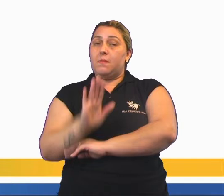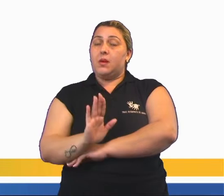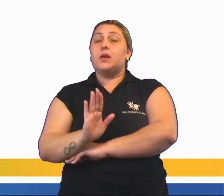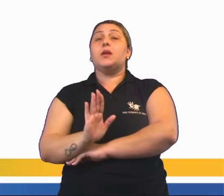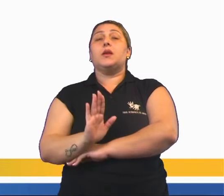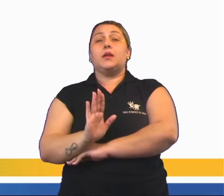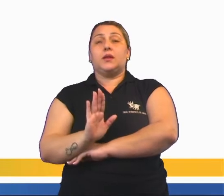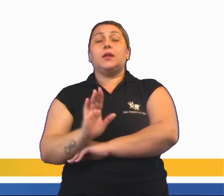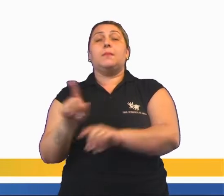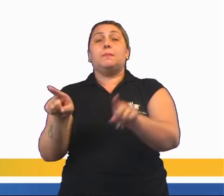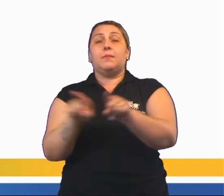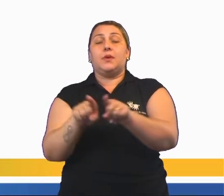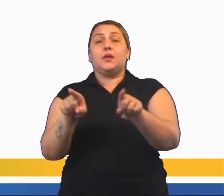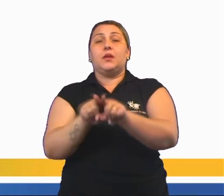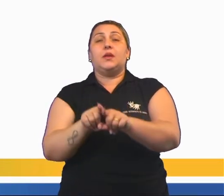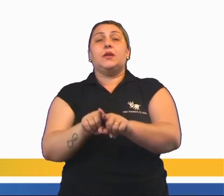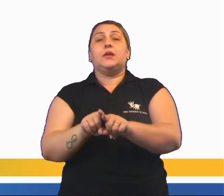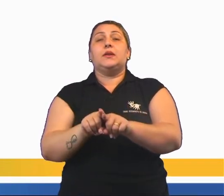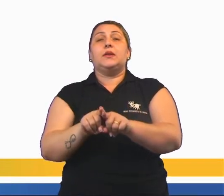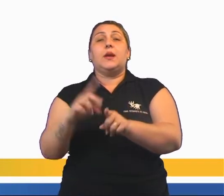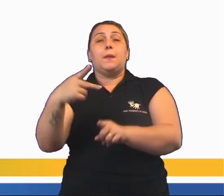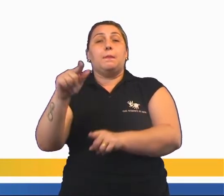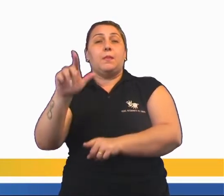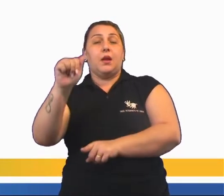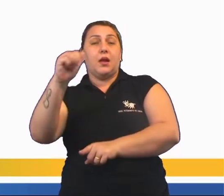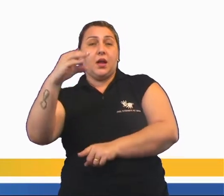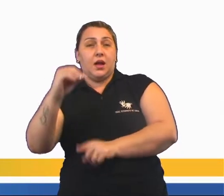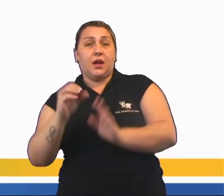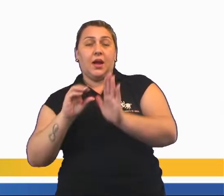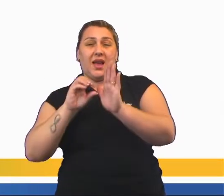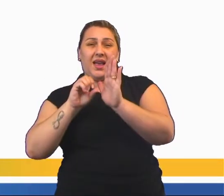comuns, podemos destacar placa